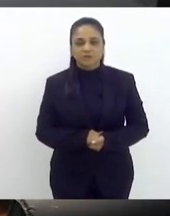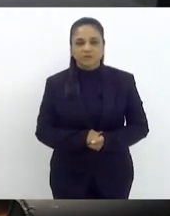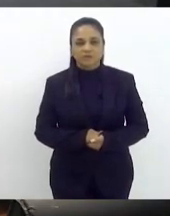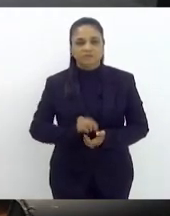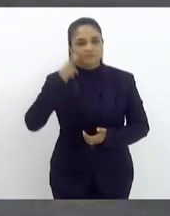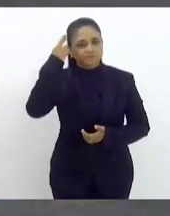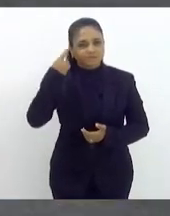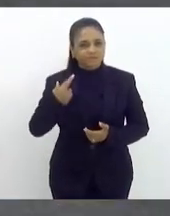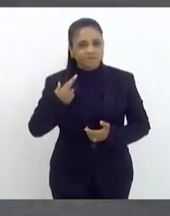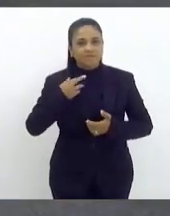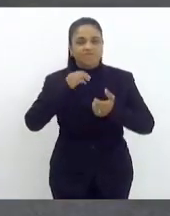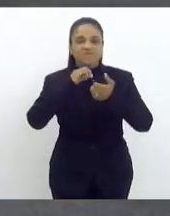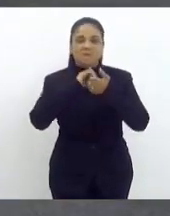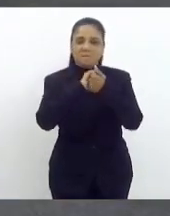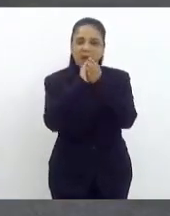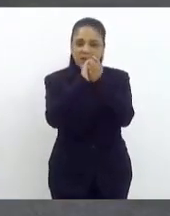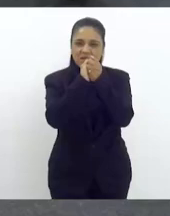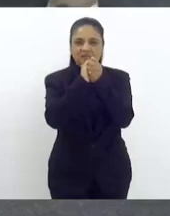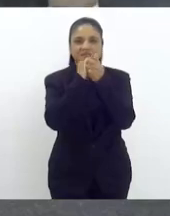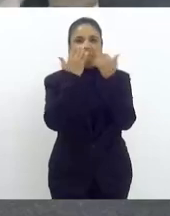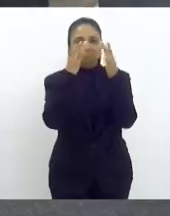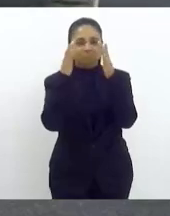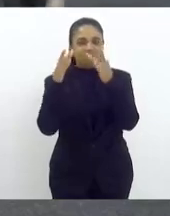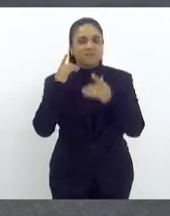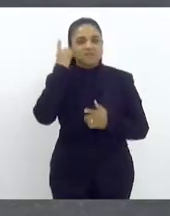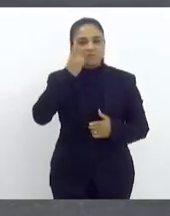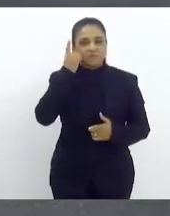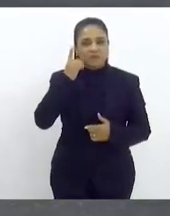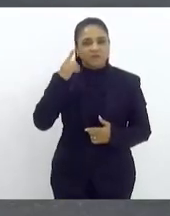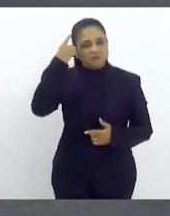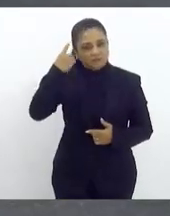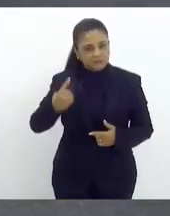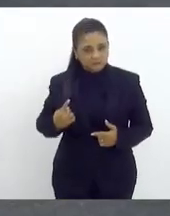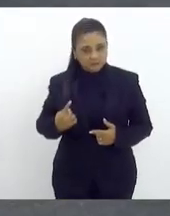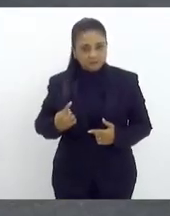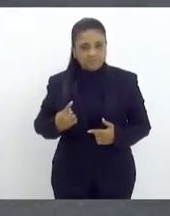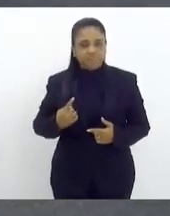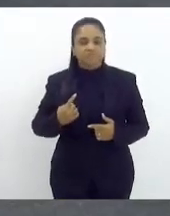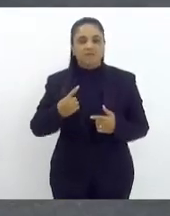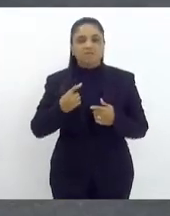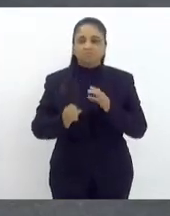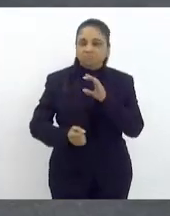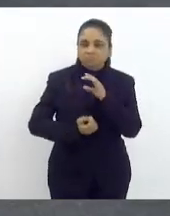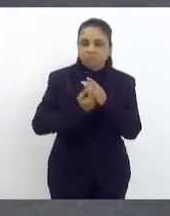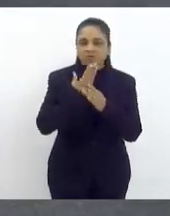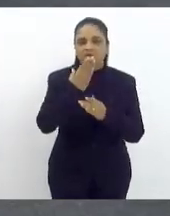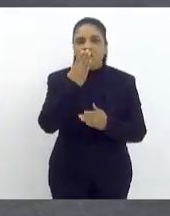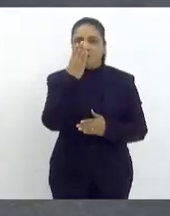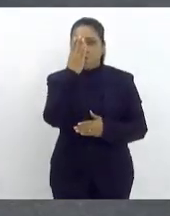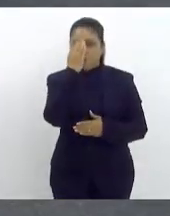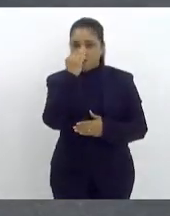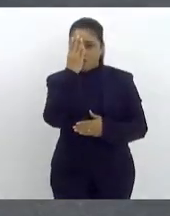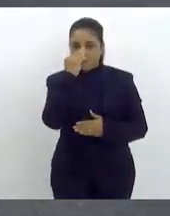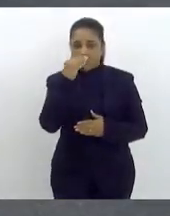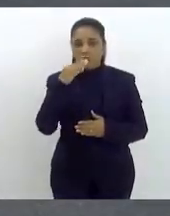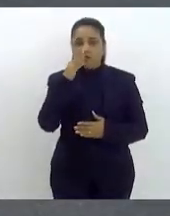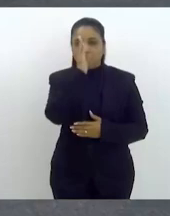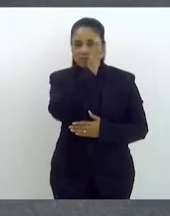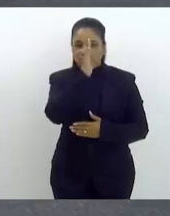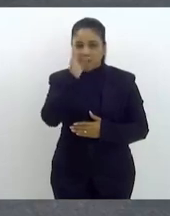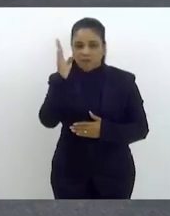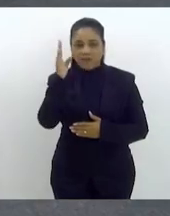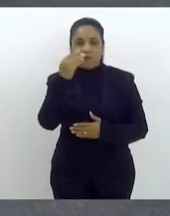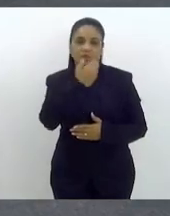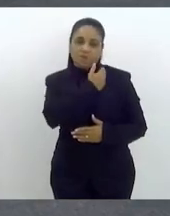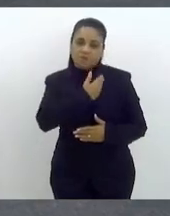parabenizar excelentíssima deputada Dani Balbi por criar essa fototeca Estadual autoriza o governo